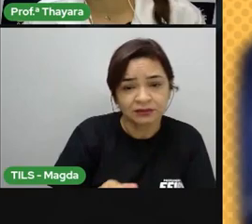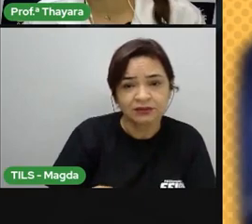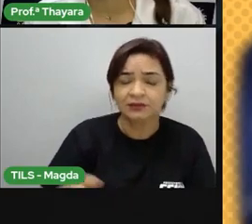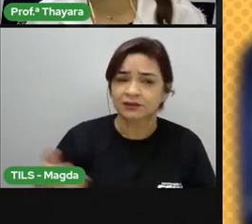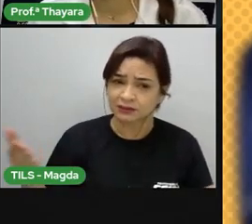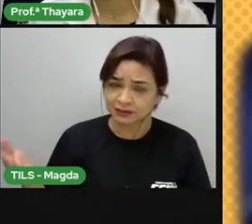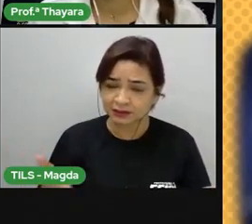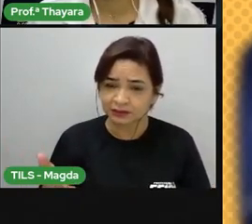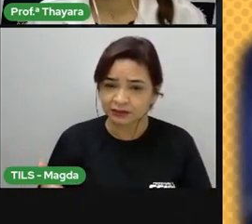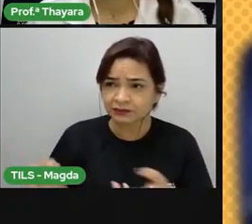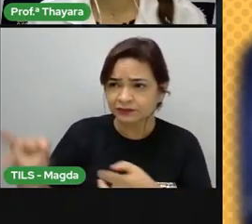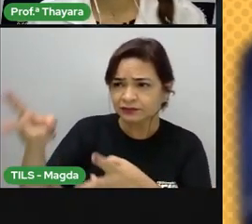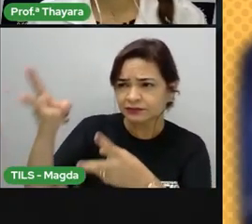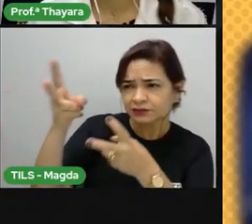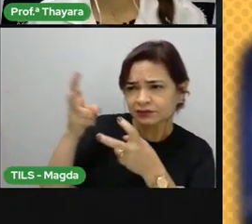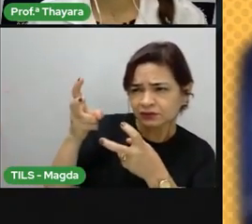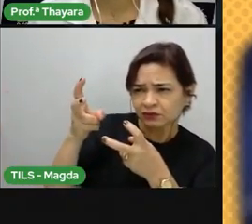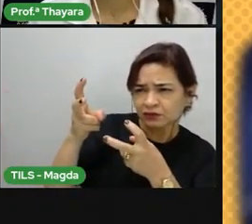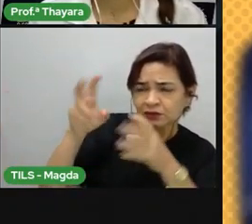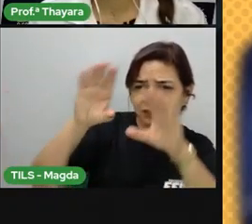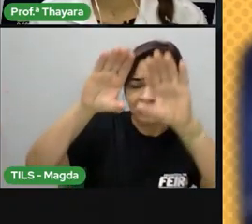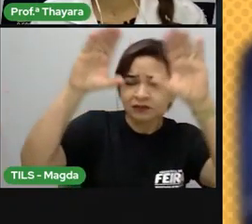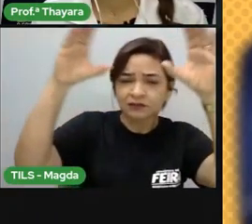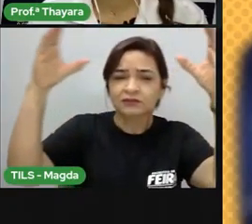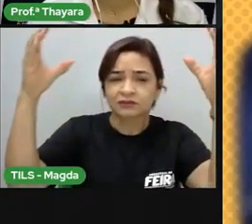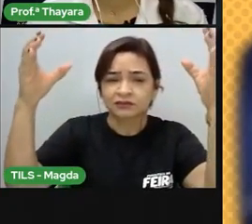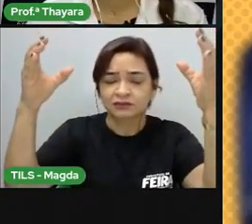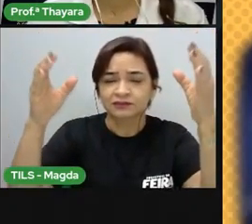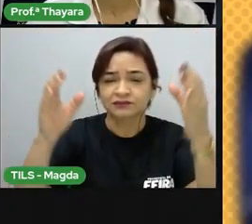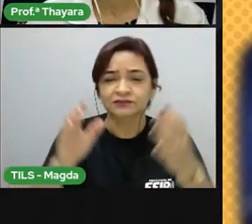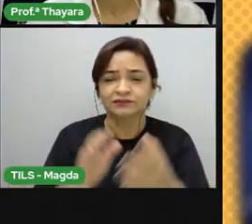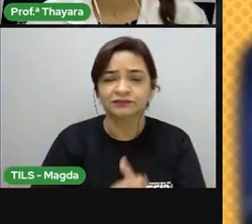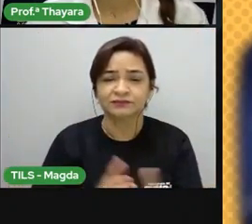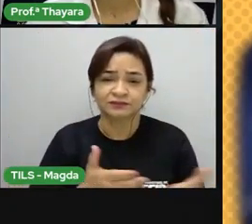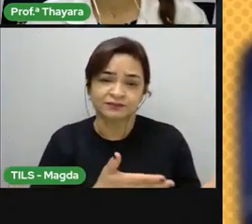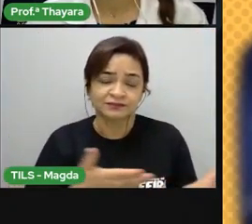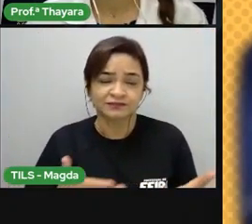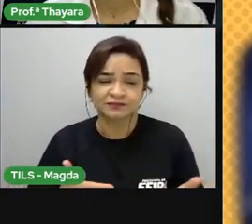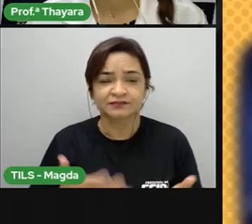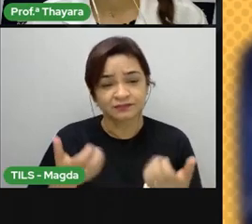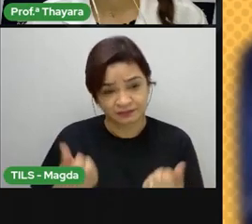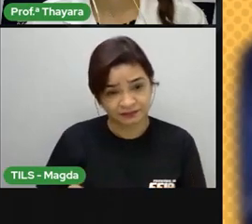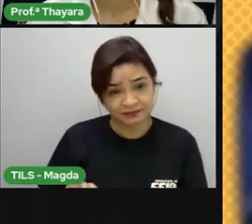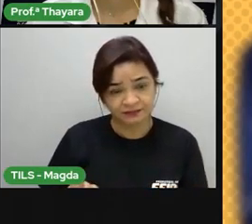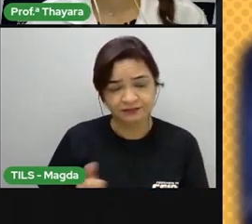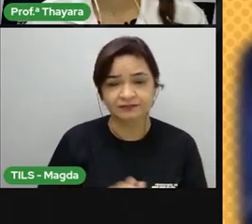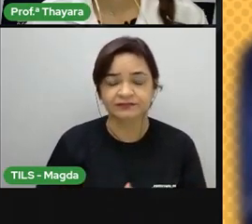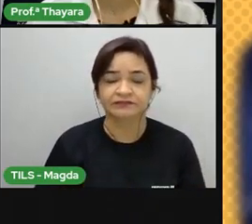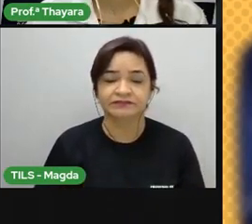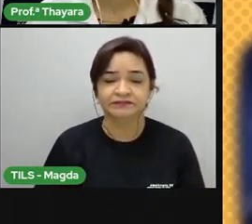quadro Olhar Espacial com o nosso colunista Marcelo Zurita. Vamos lá.